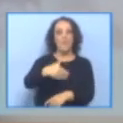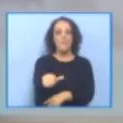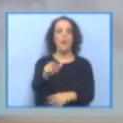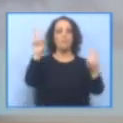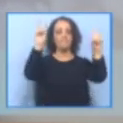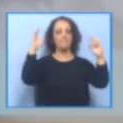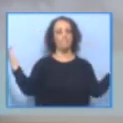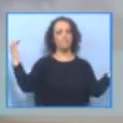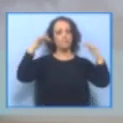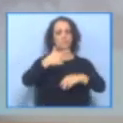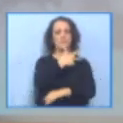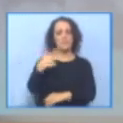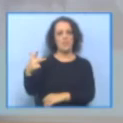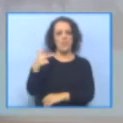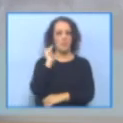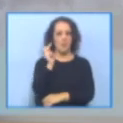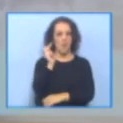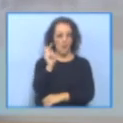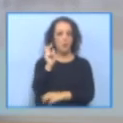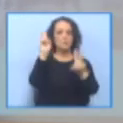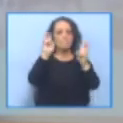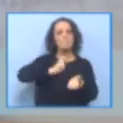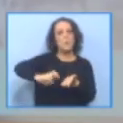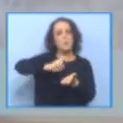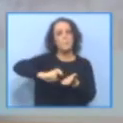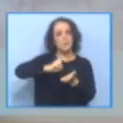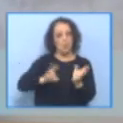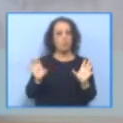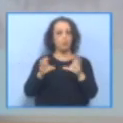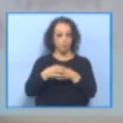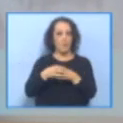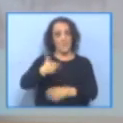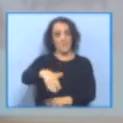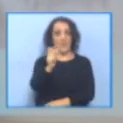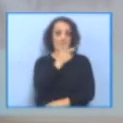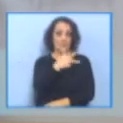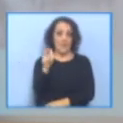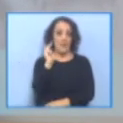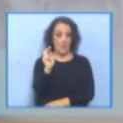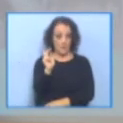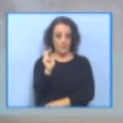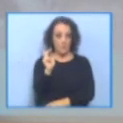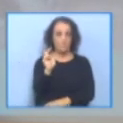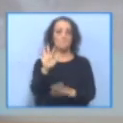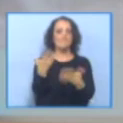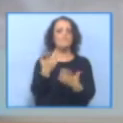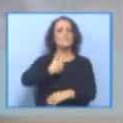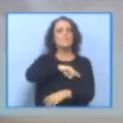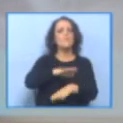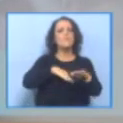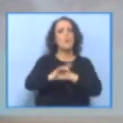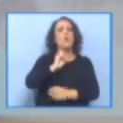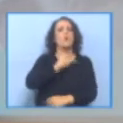este centenário do caminheirismo. Faz precisamente 100 anos e o que é que nós vamos